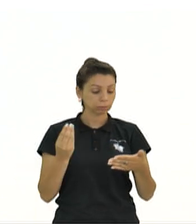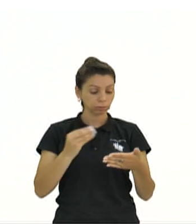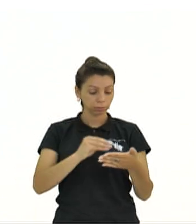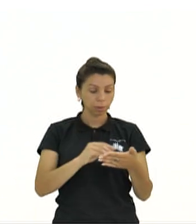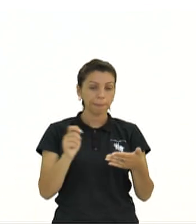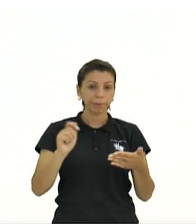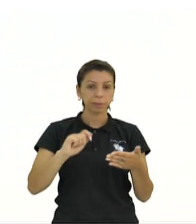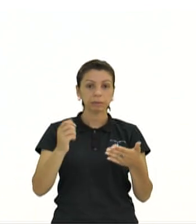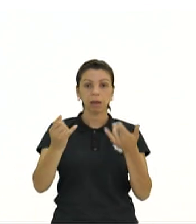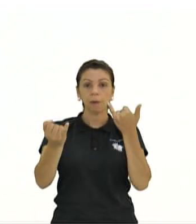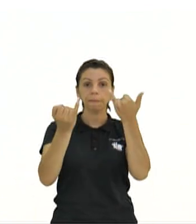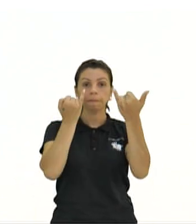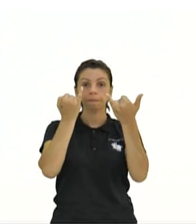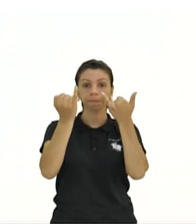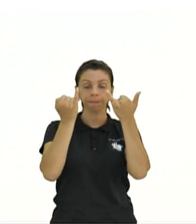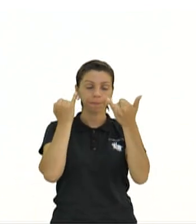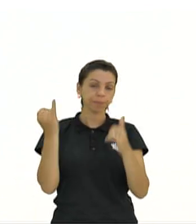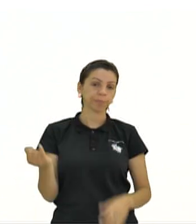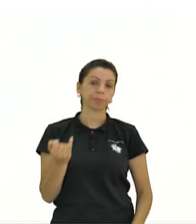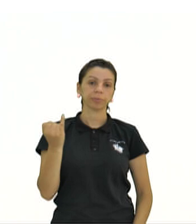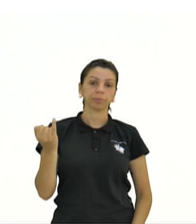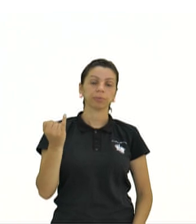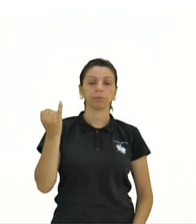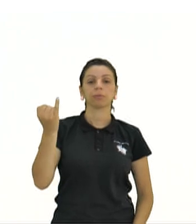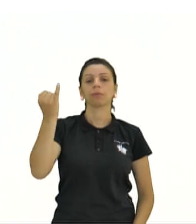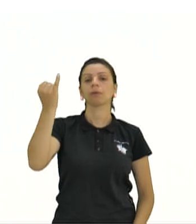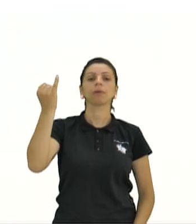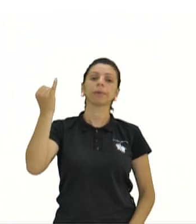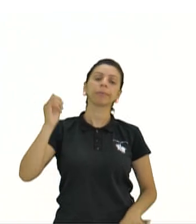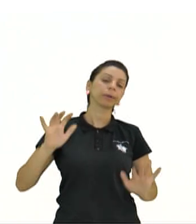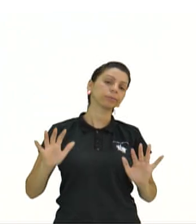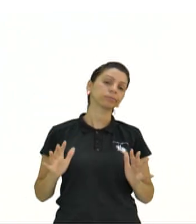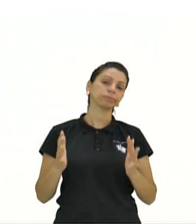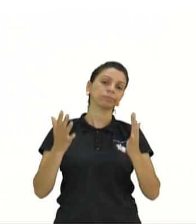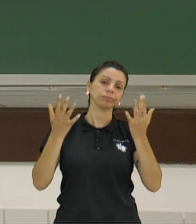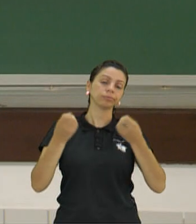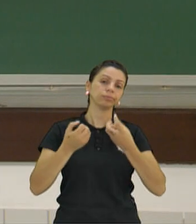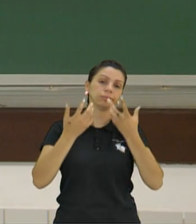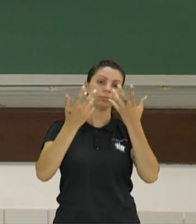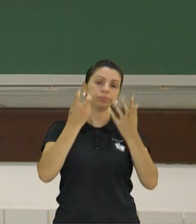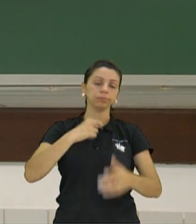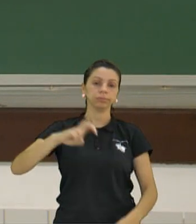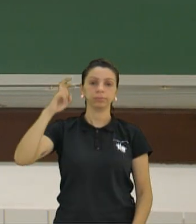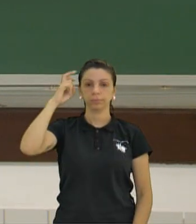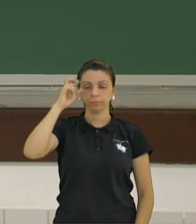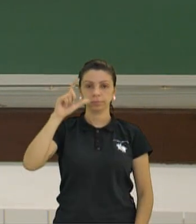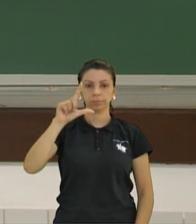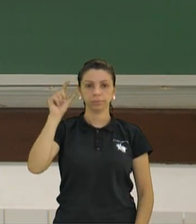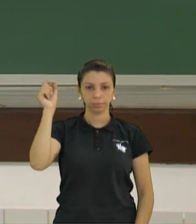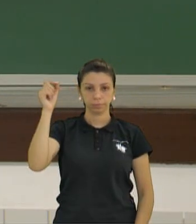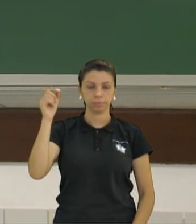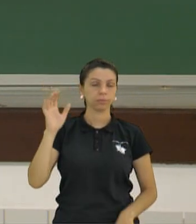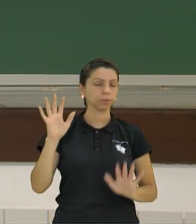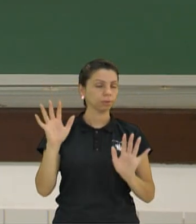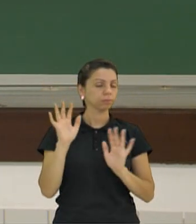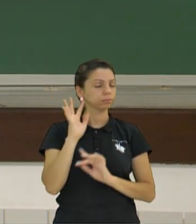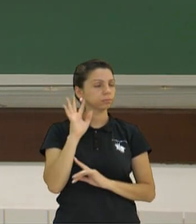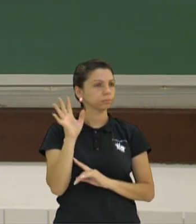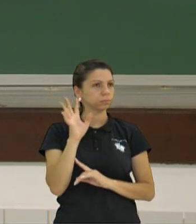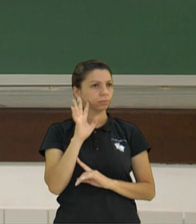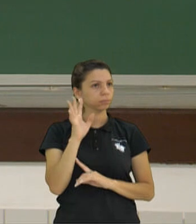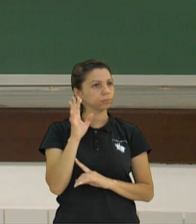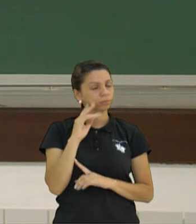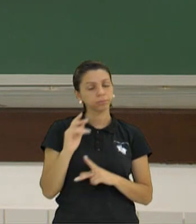informações que julgar importantes para fazer um retrato da manifestação cultural que escolheu. Pensa,